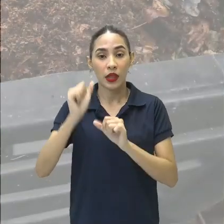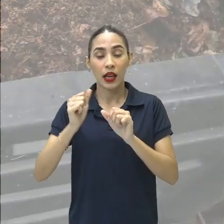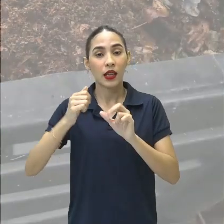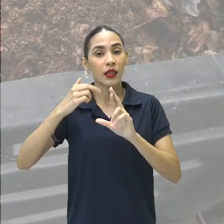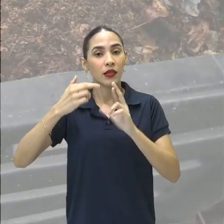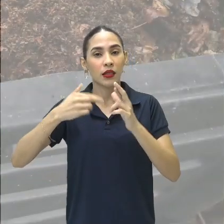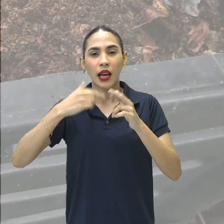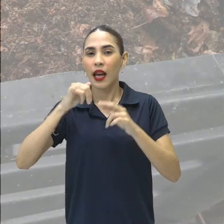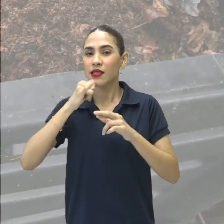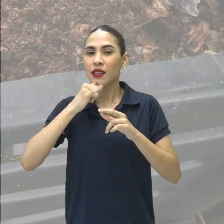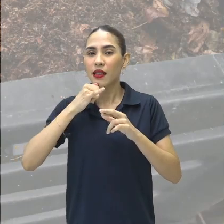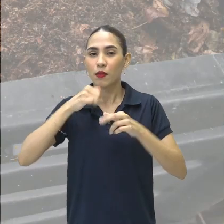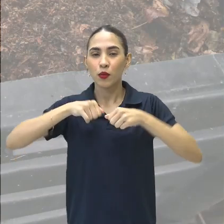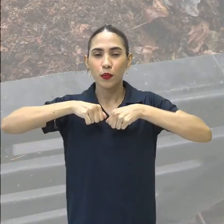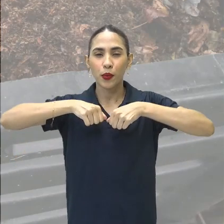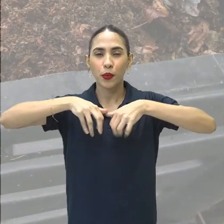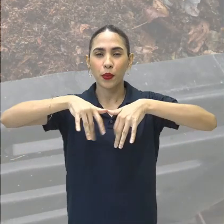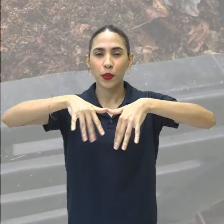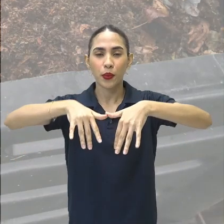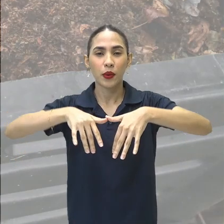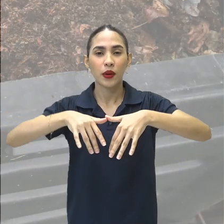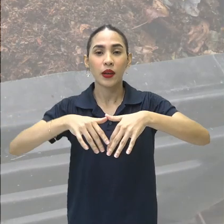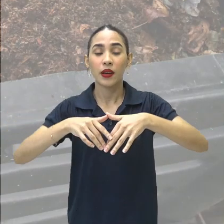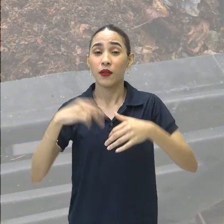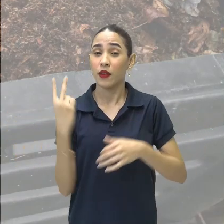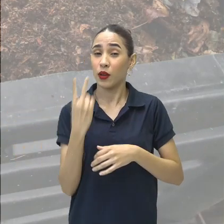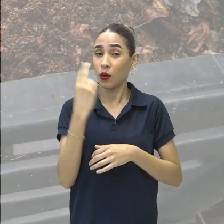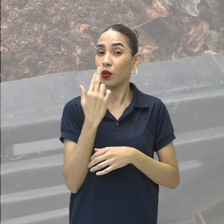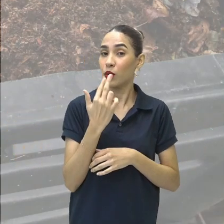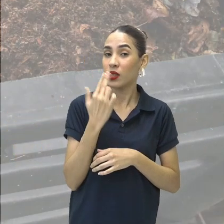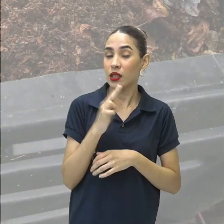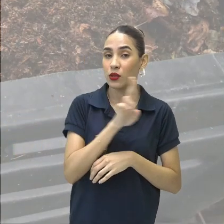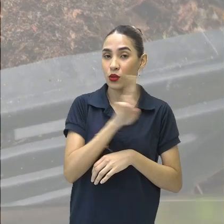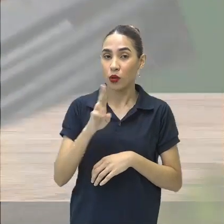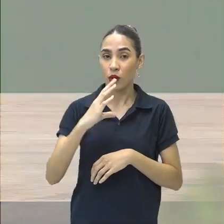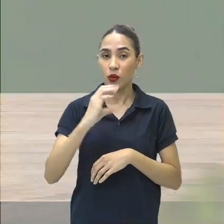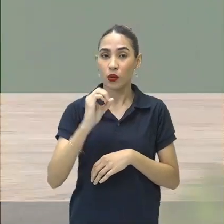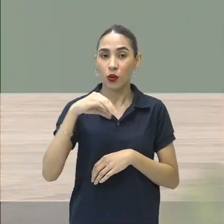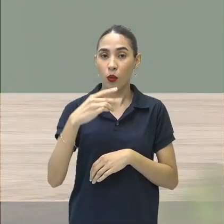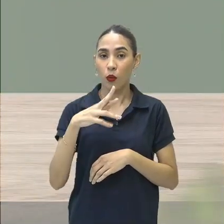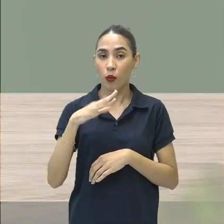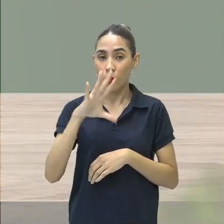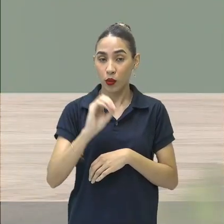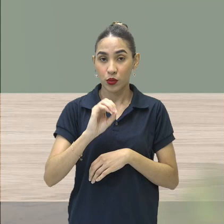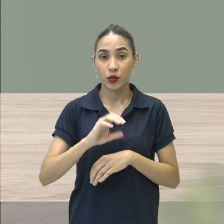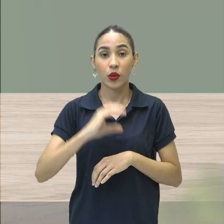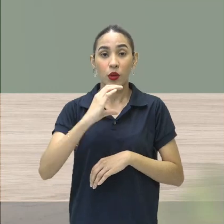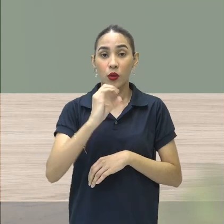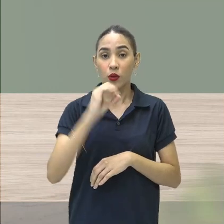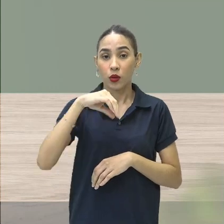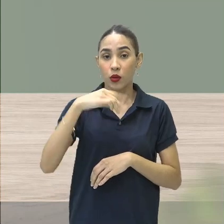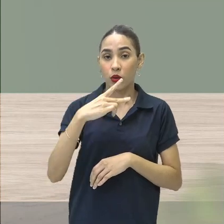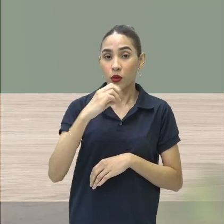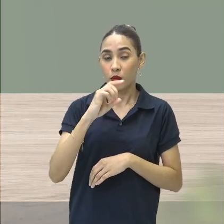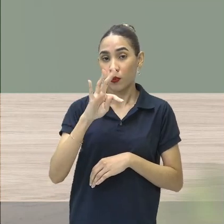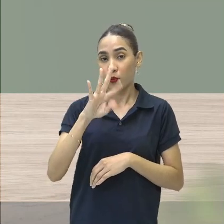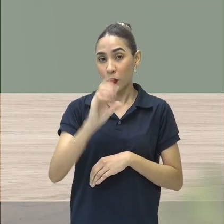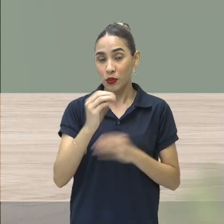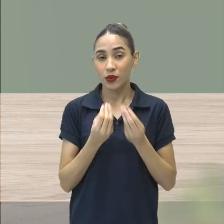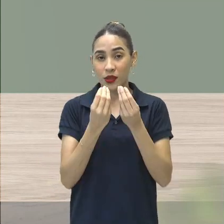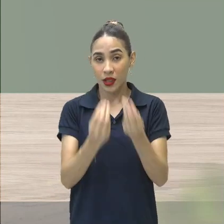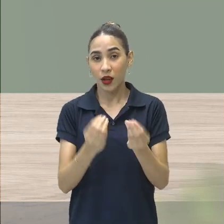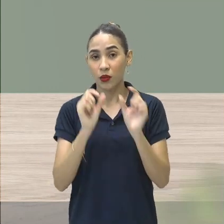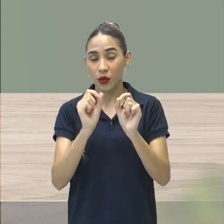fertilizante rico em nutrientes chamado composto. O composto, ele